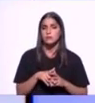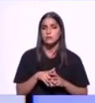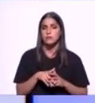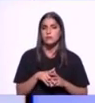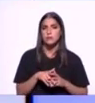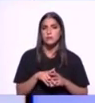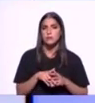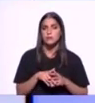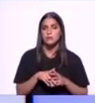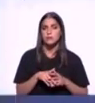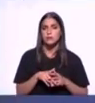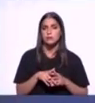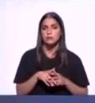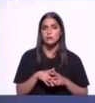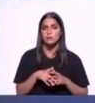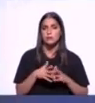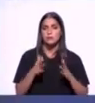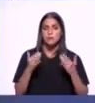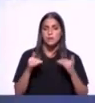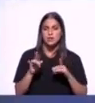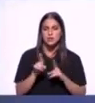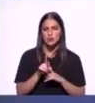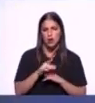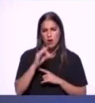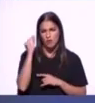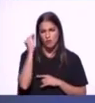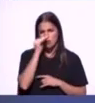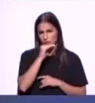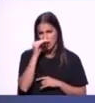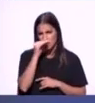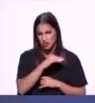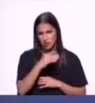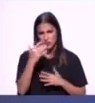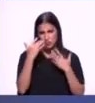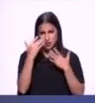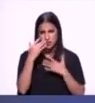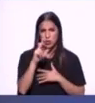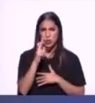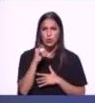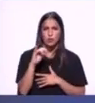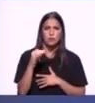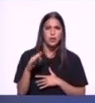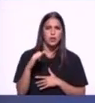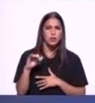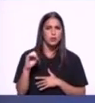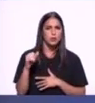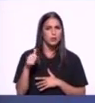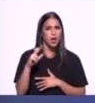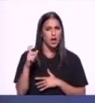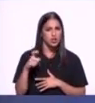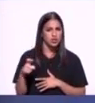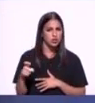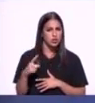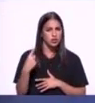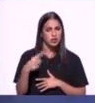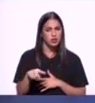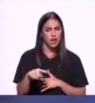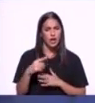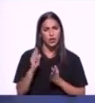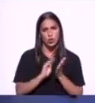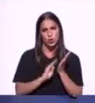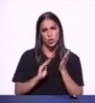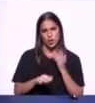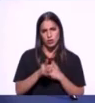a disseminação de fake news por parte do Rui Pedro Brás, que até tem contratos com o Benfica. Não vão acabar com